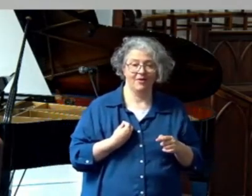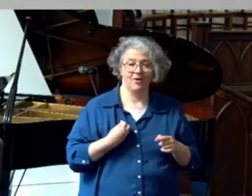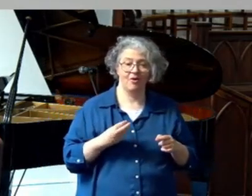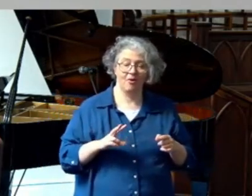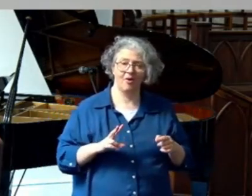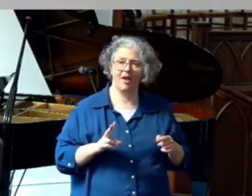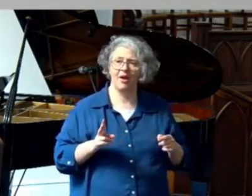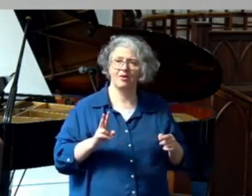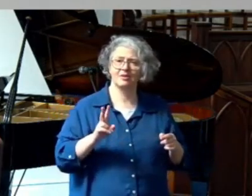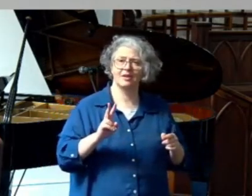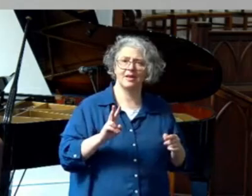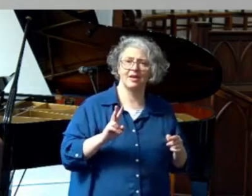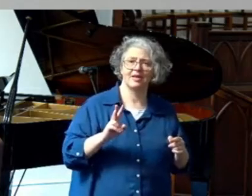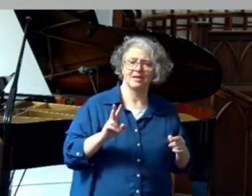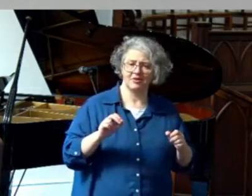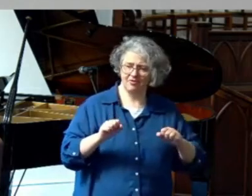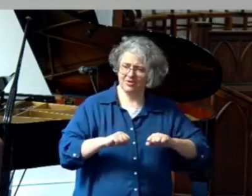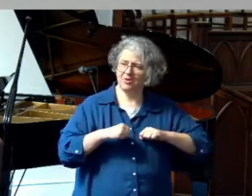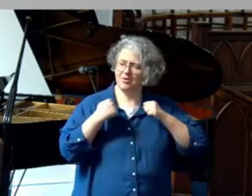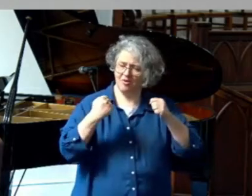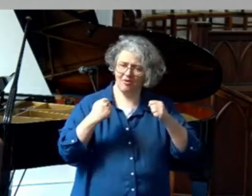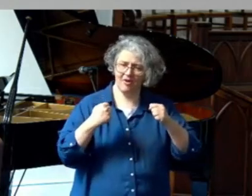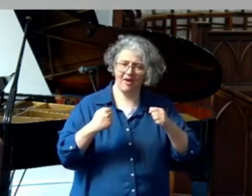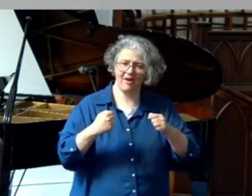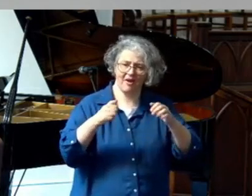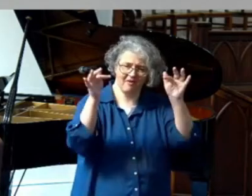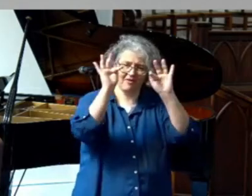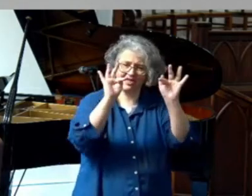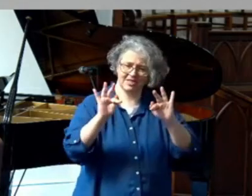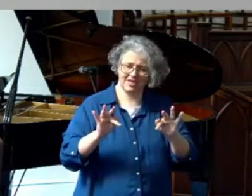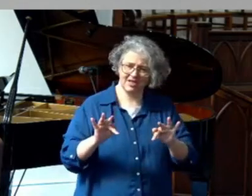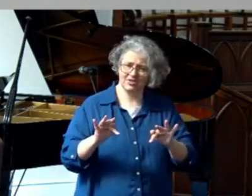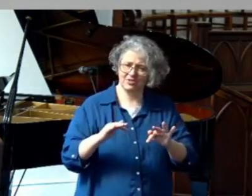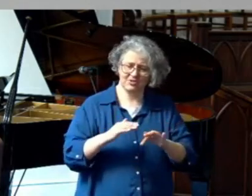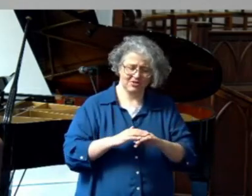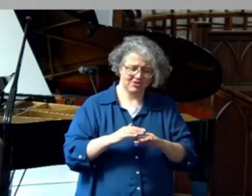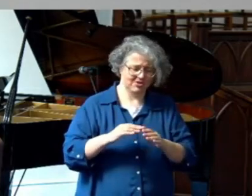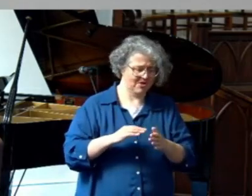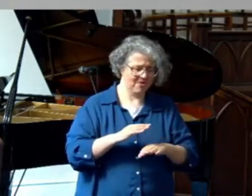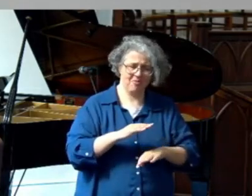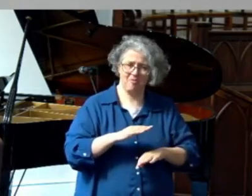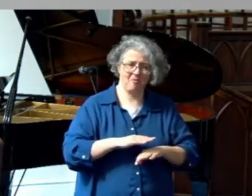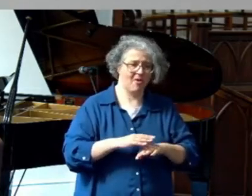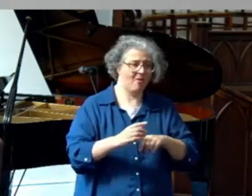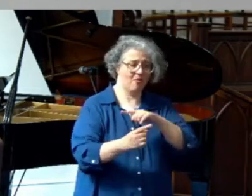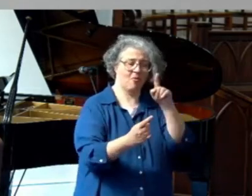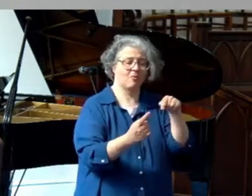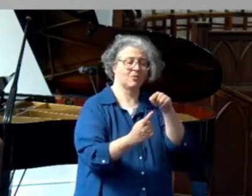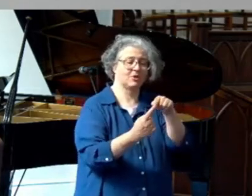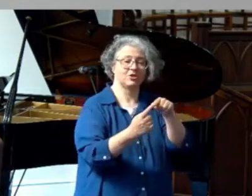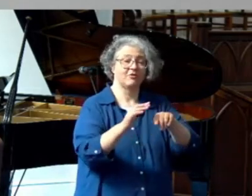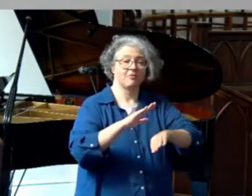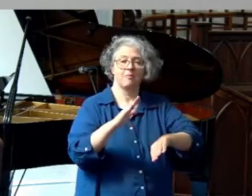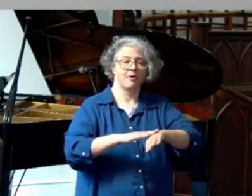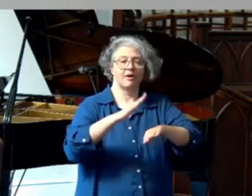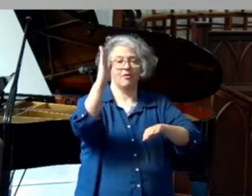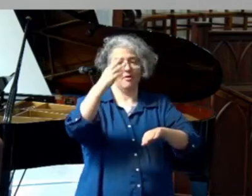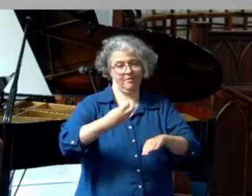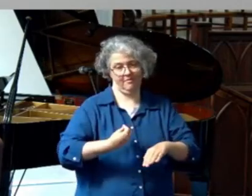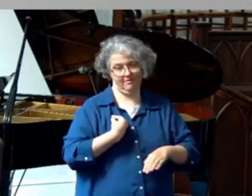potencial máximo. Por isso, segundo Aristóteles, a felicidade é o sentido e o propósito da